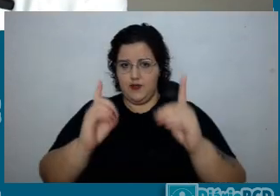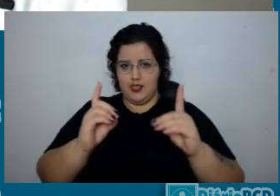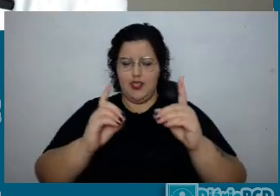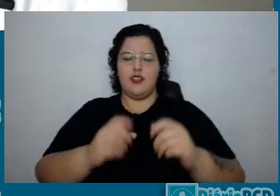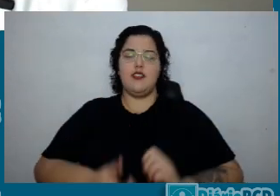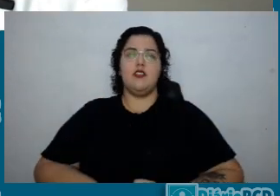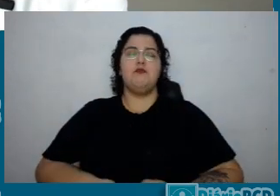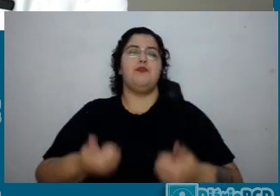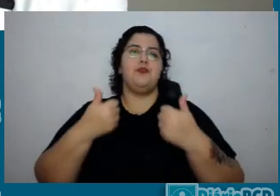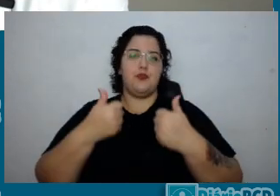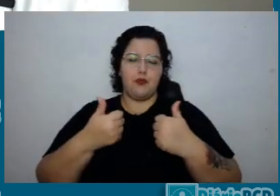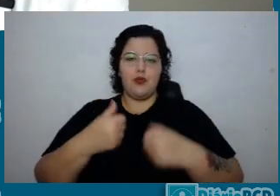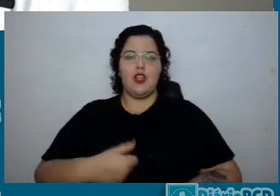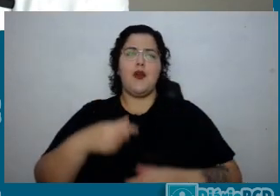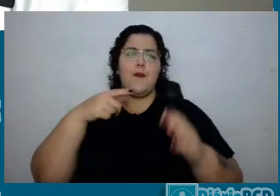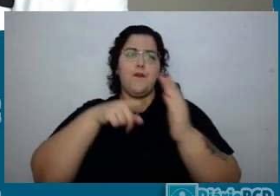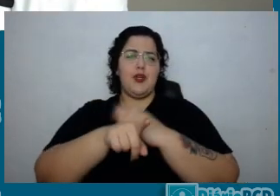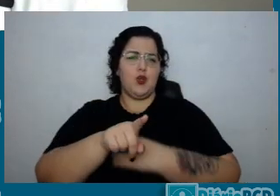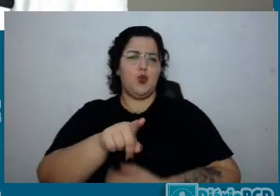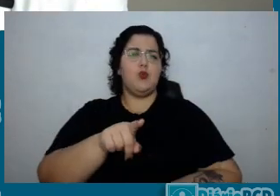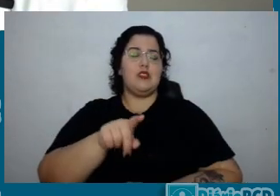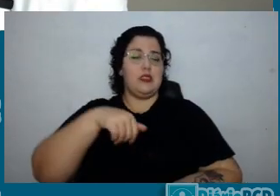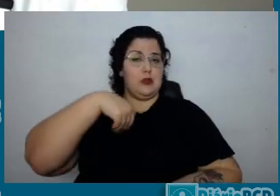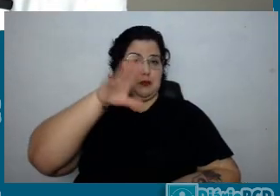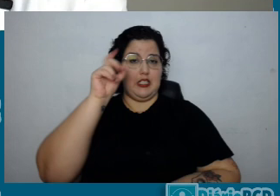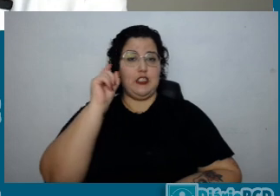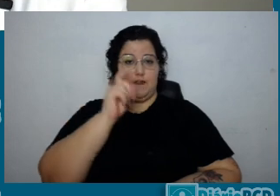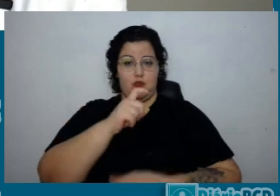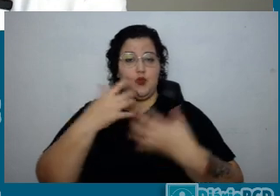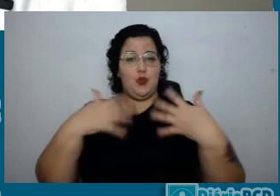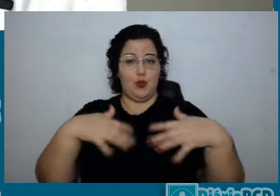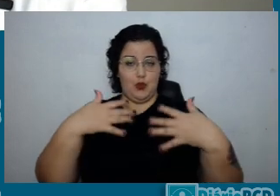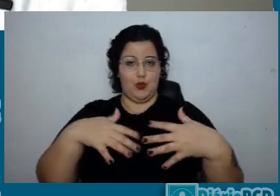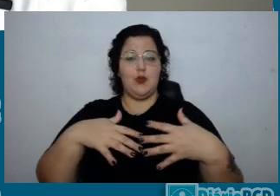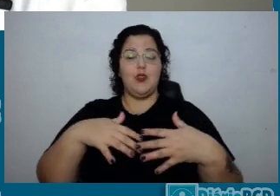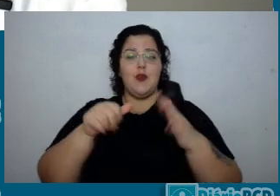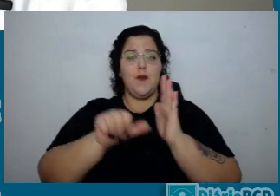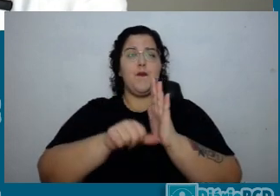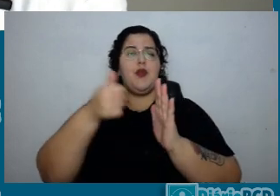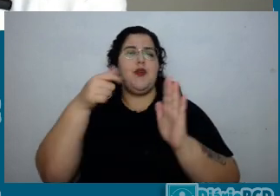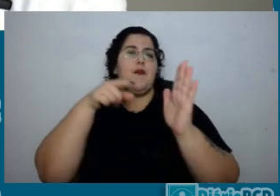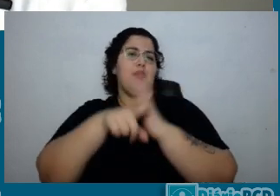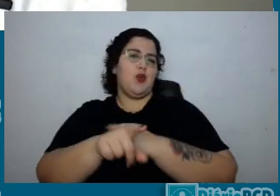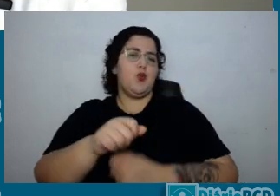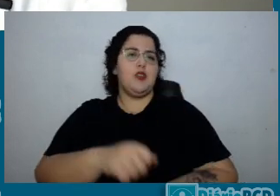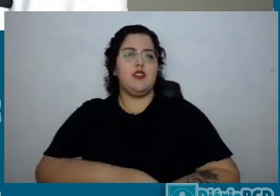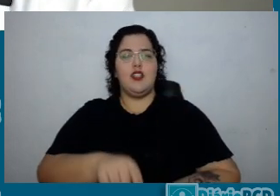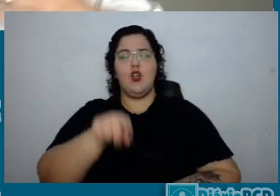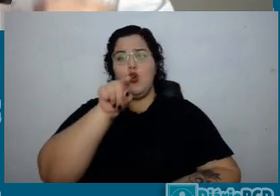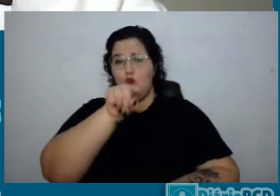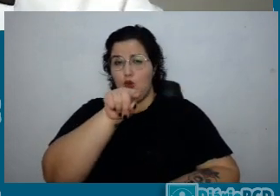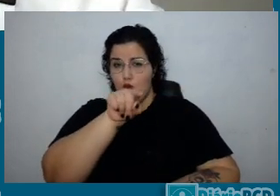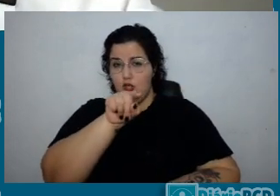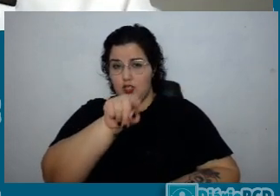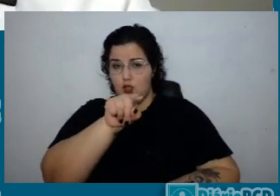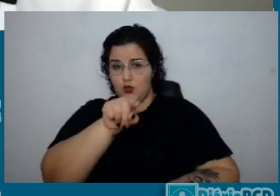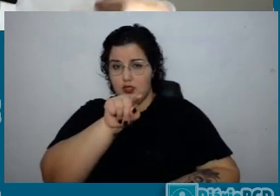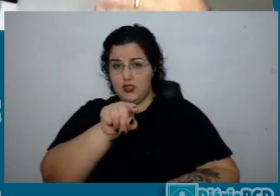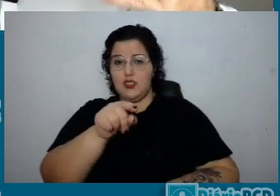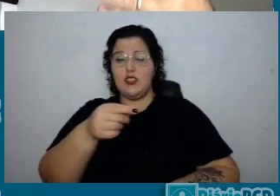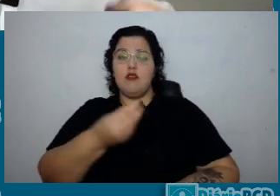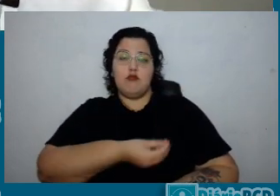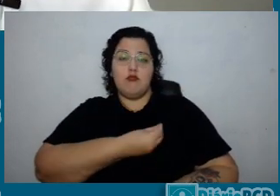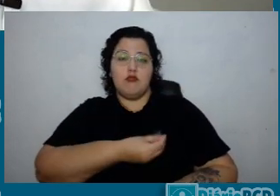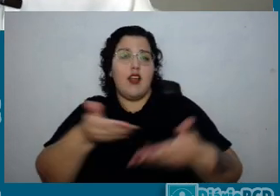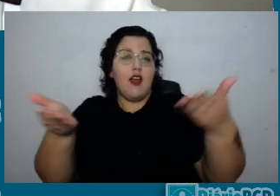Deficiência. Tá certo. A pergunta mais difícil da entrevista de hoje já é logo a primeira. Secretária, você, nesse exato momento, você está em